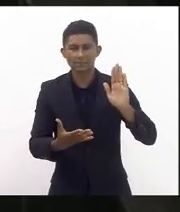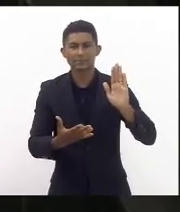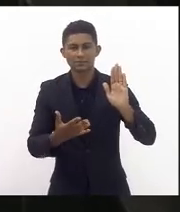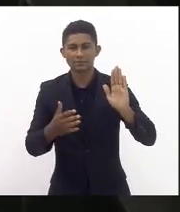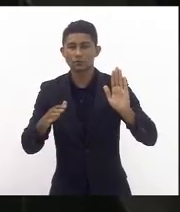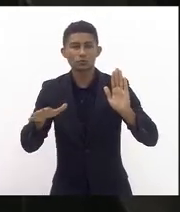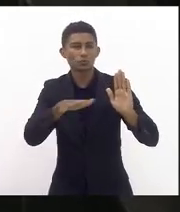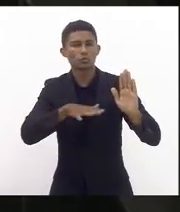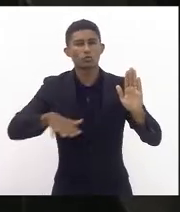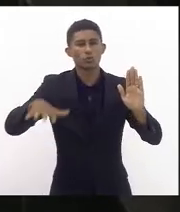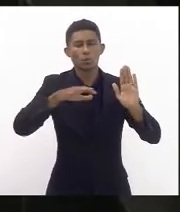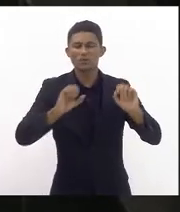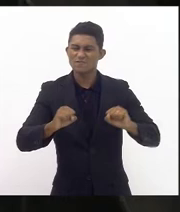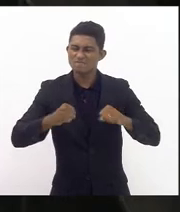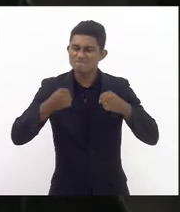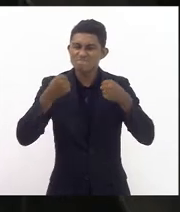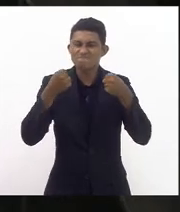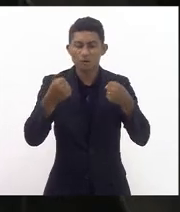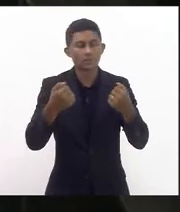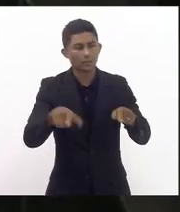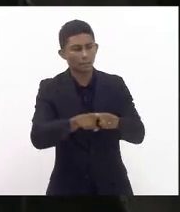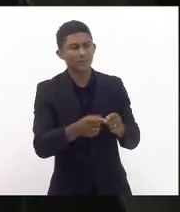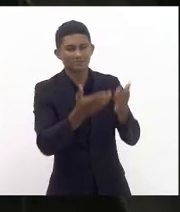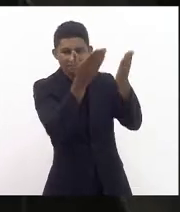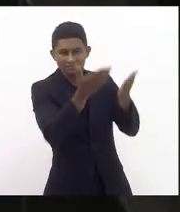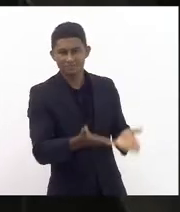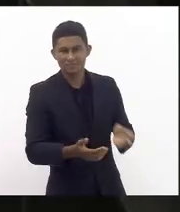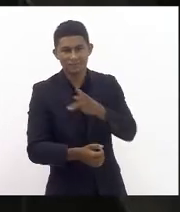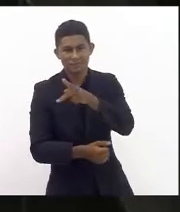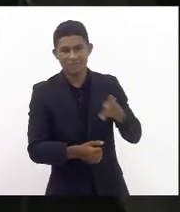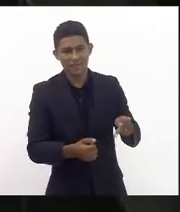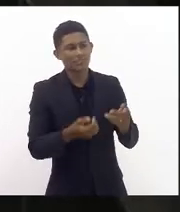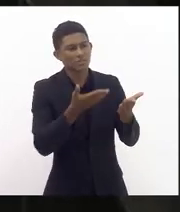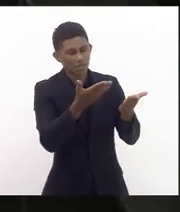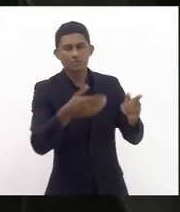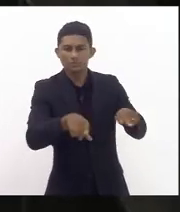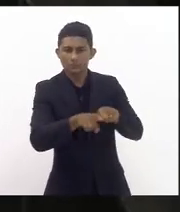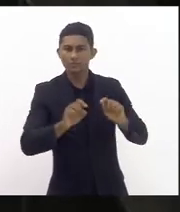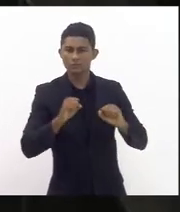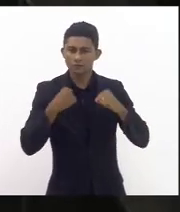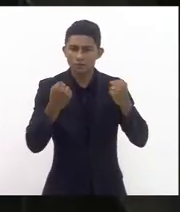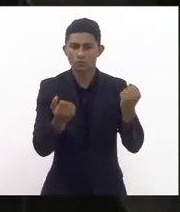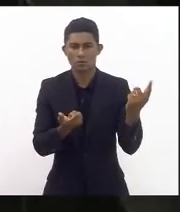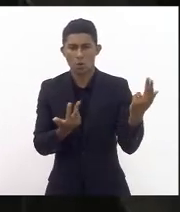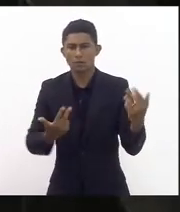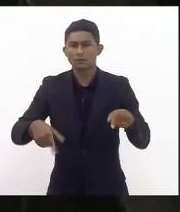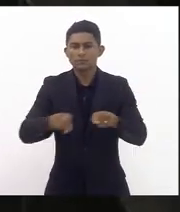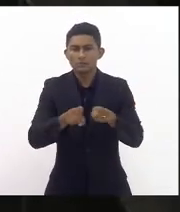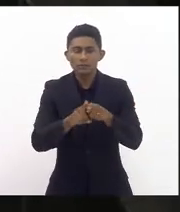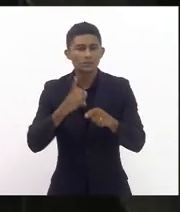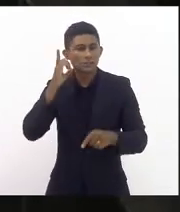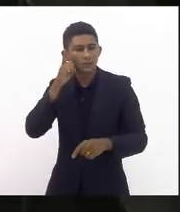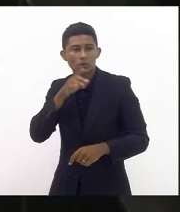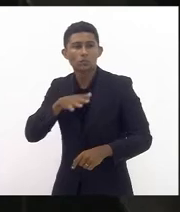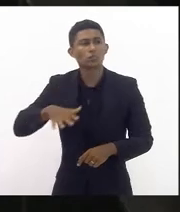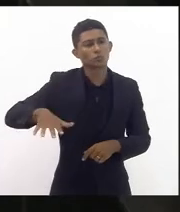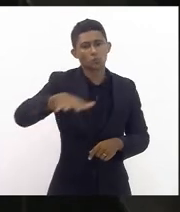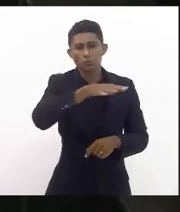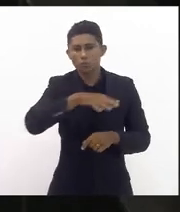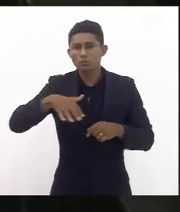esforço coletivo, que é dele também, é claro, como presidente da Casa, e, ao mesmo tempo, de vários deputados e deputadas que, há anos,